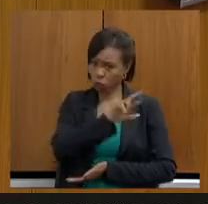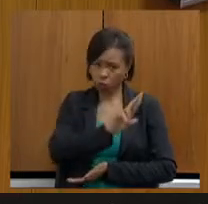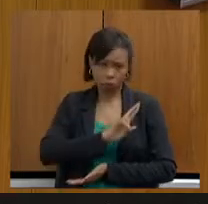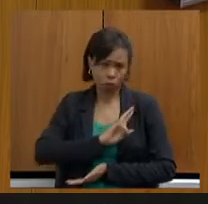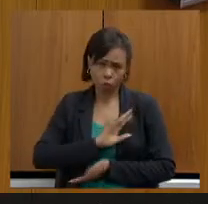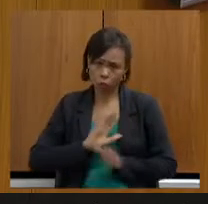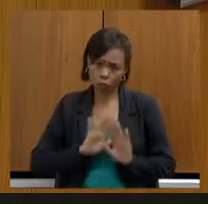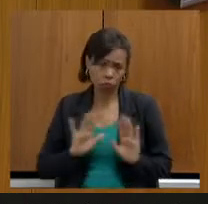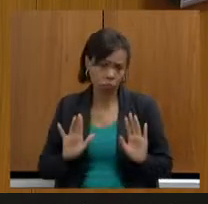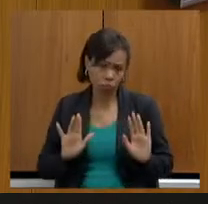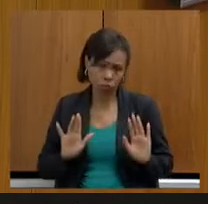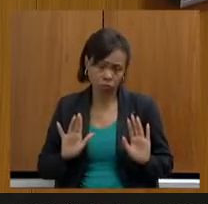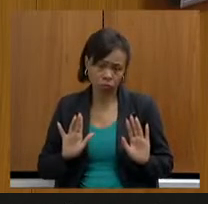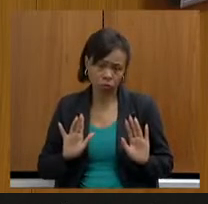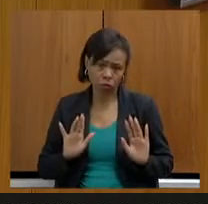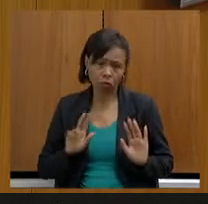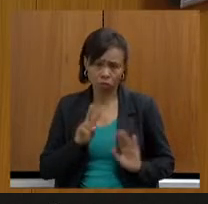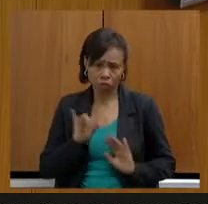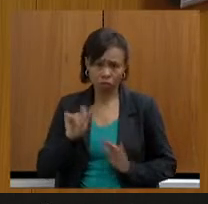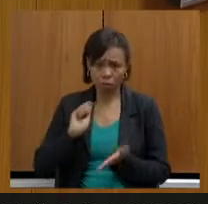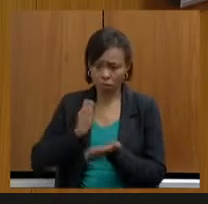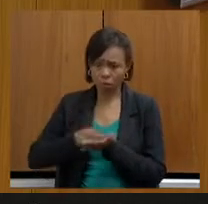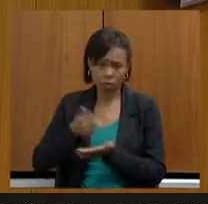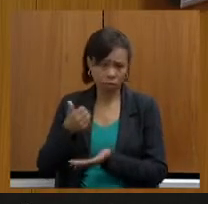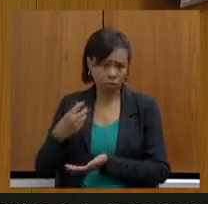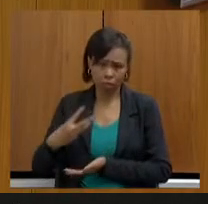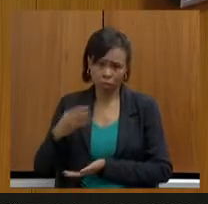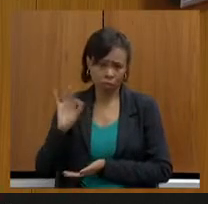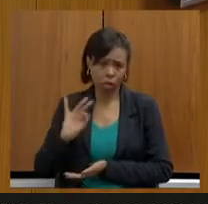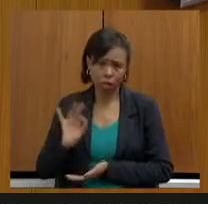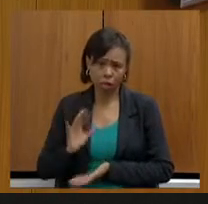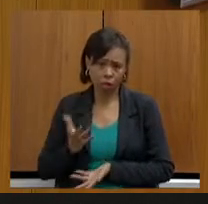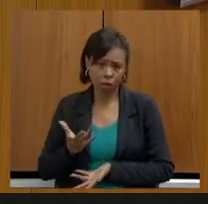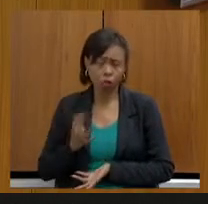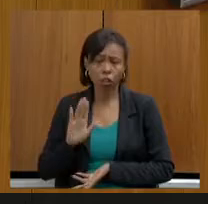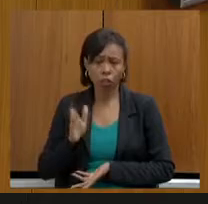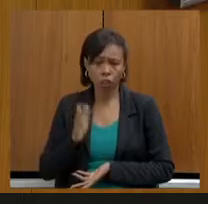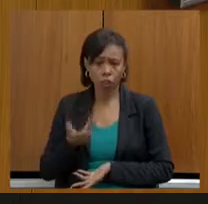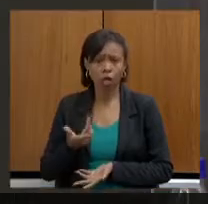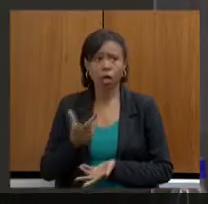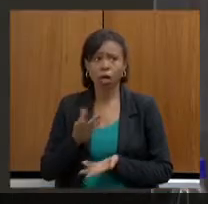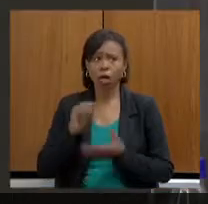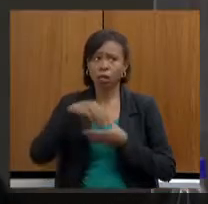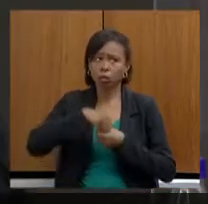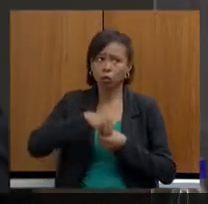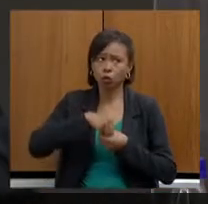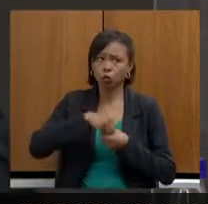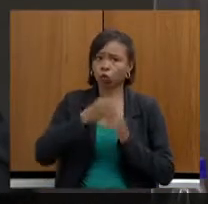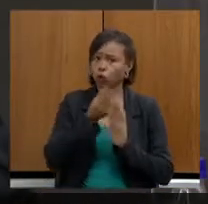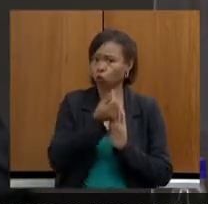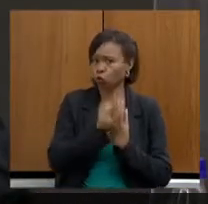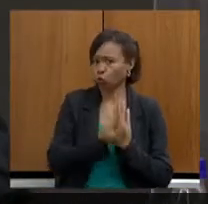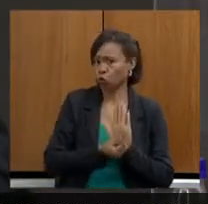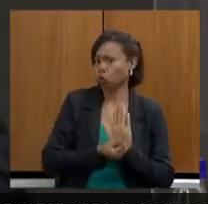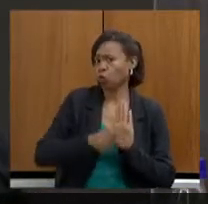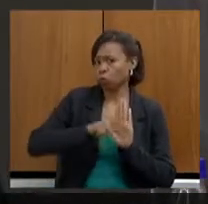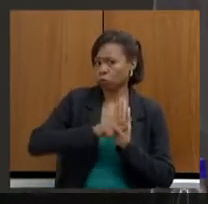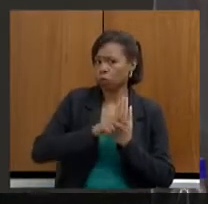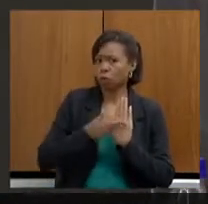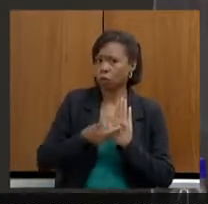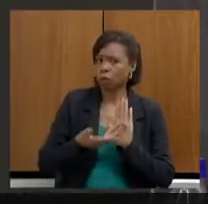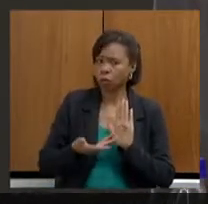pelo secretário pelo que eu Pelo que eu entendi né que já deve estar previsto nos recursos e não no